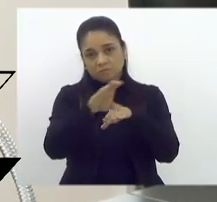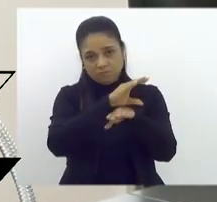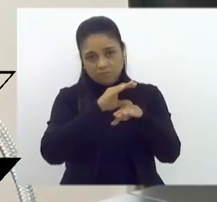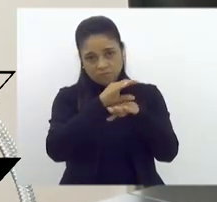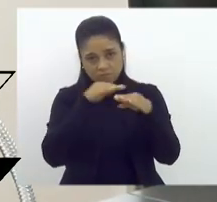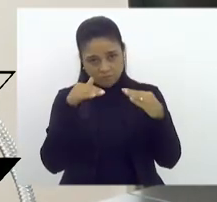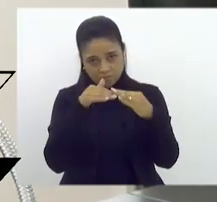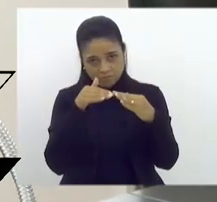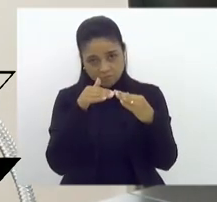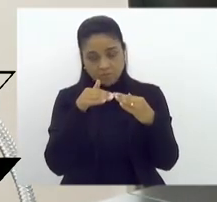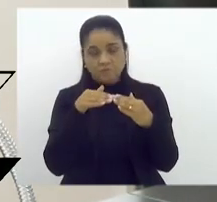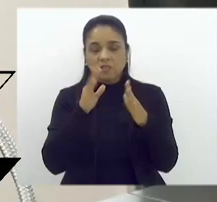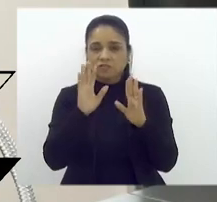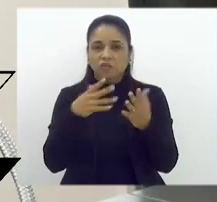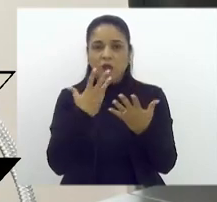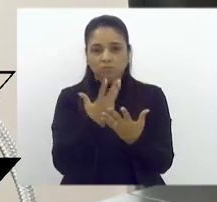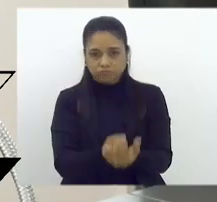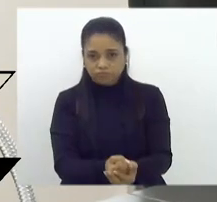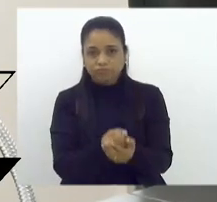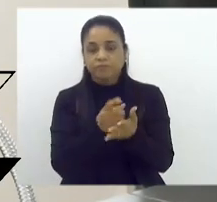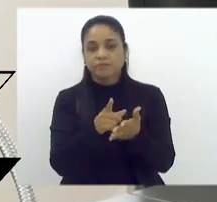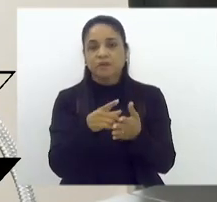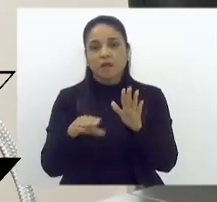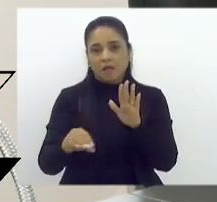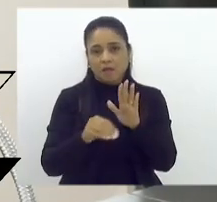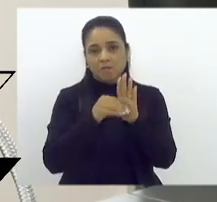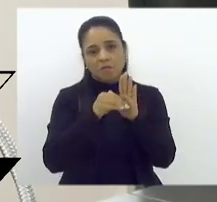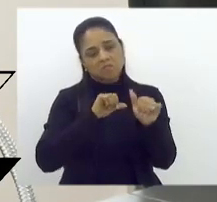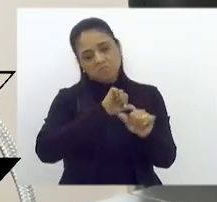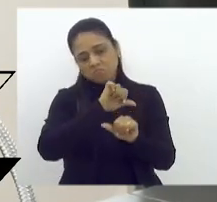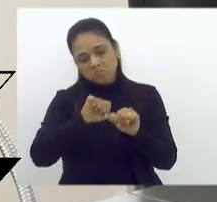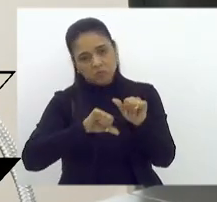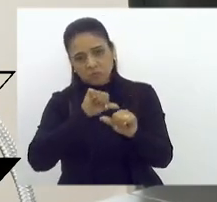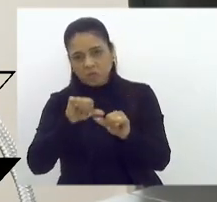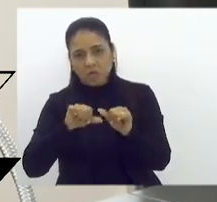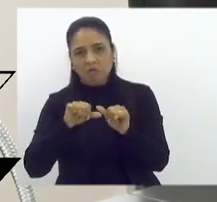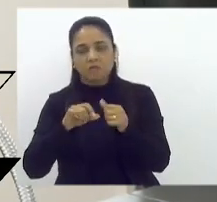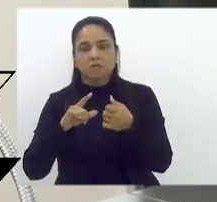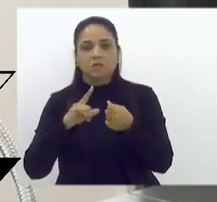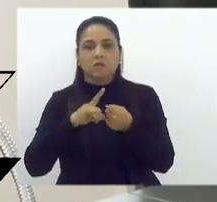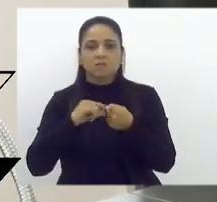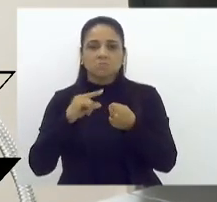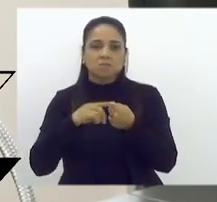gente já faz a menção aqui, que não faz qualquer alteração da súmula 5 da CCJ.